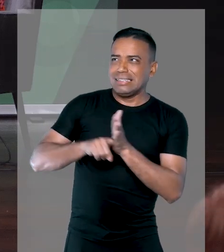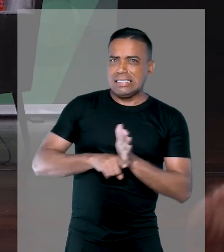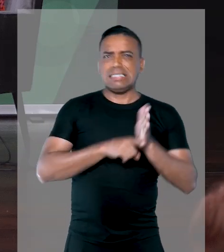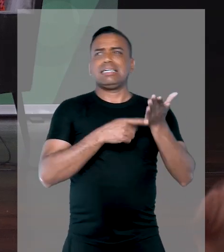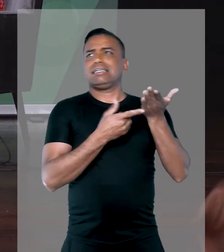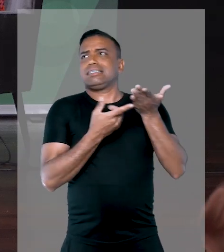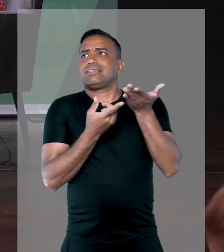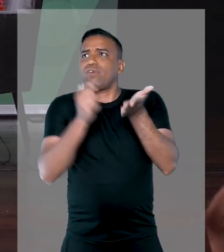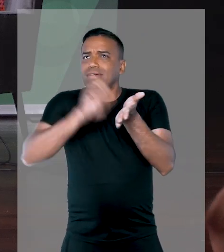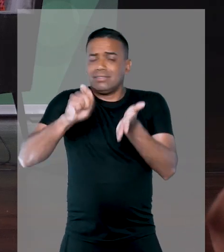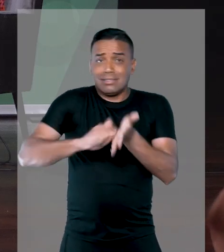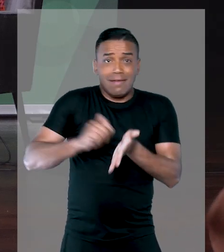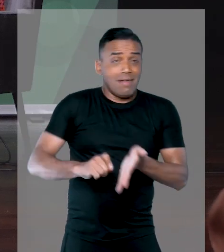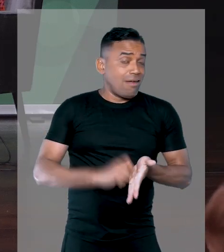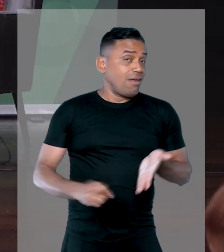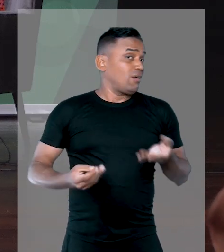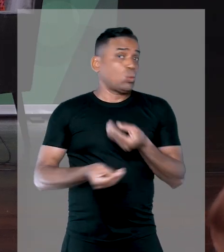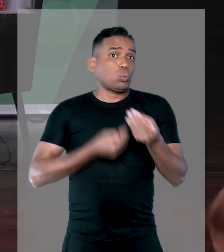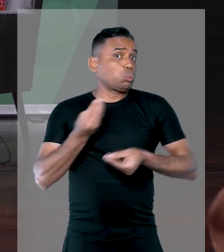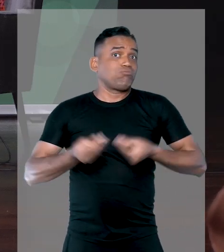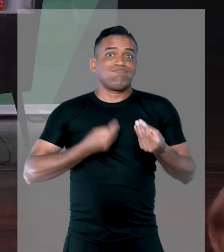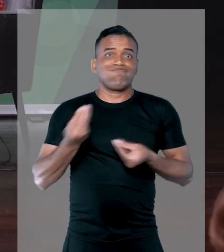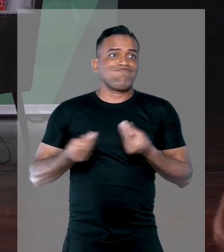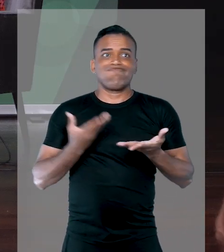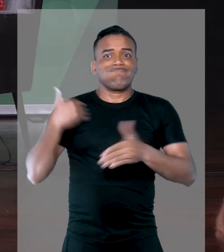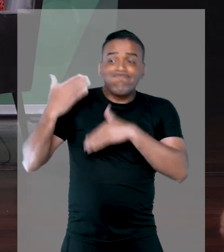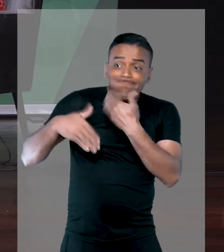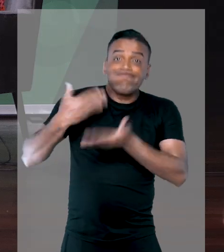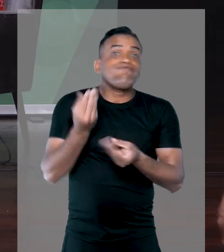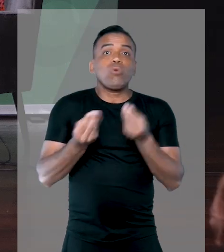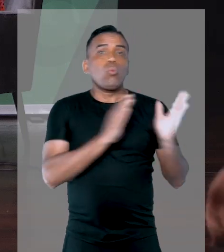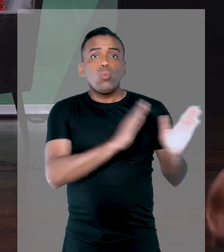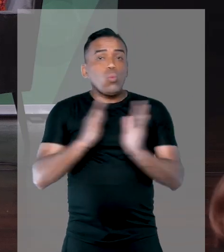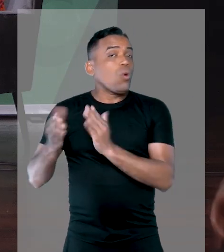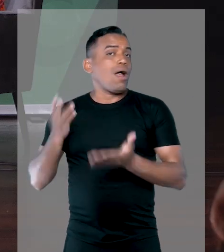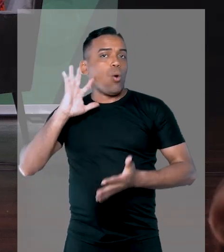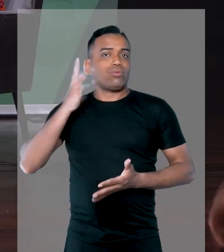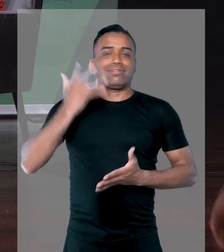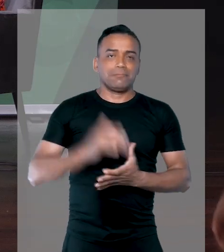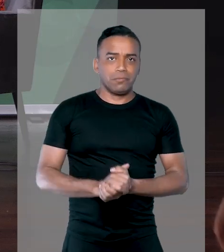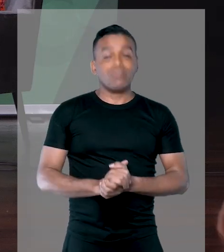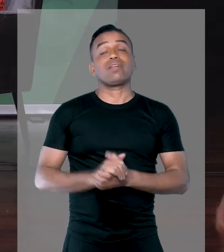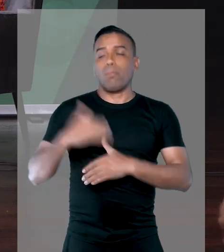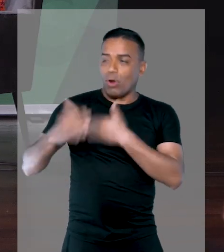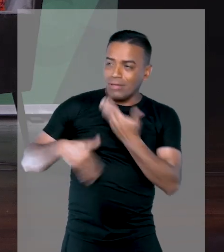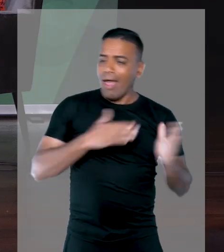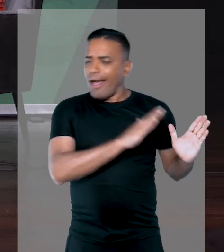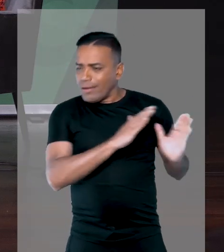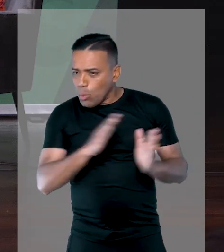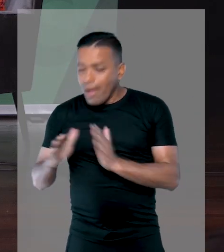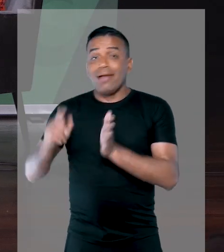foi escrevendo? Como que foi esse processo? O processo da escrita em